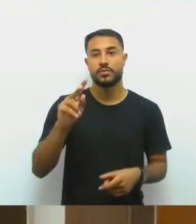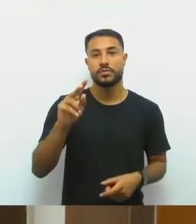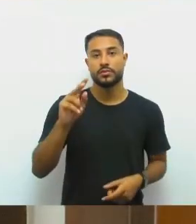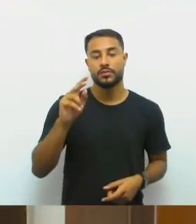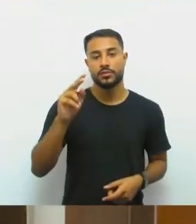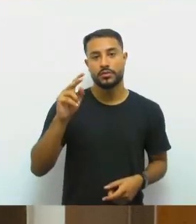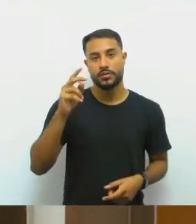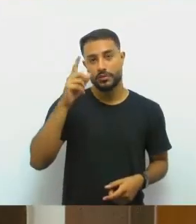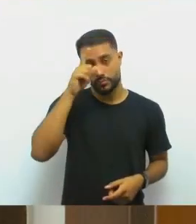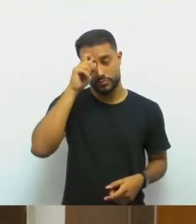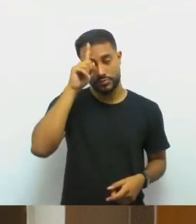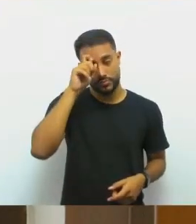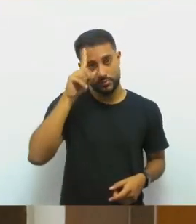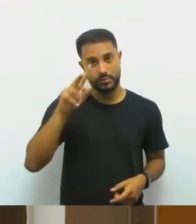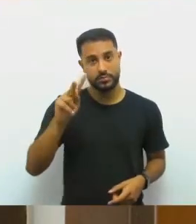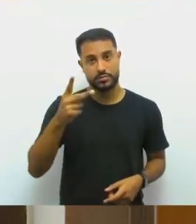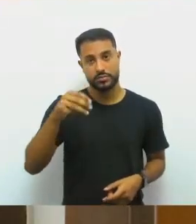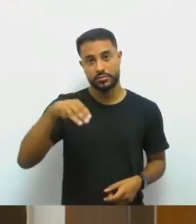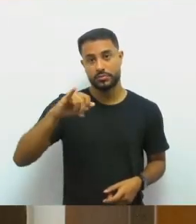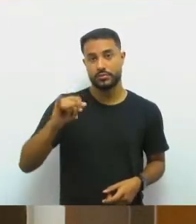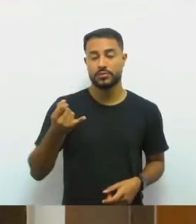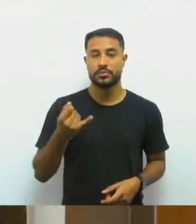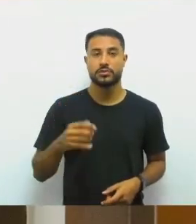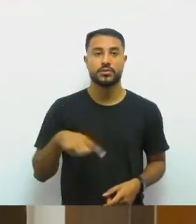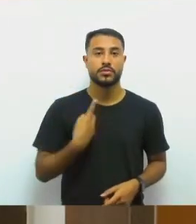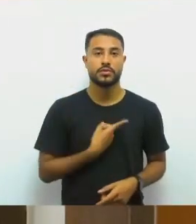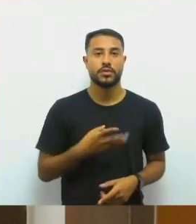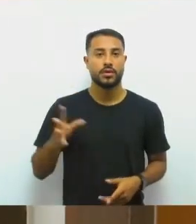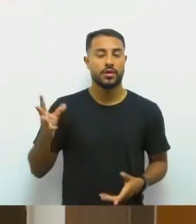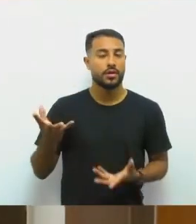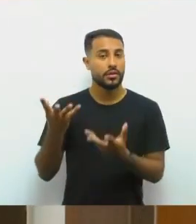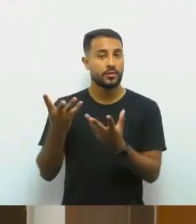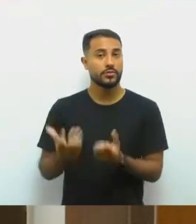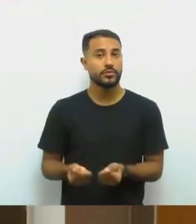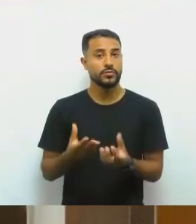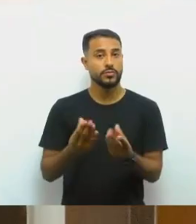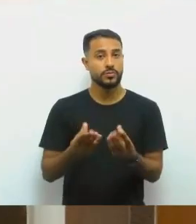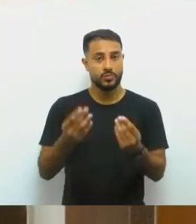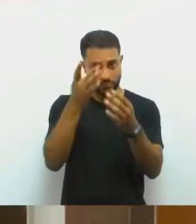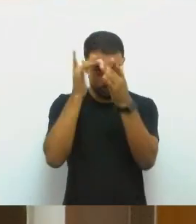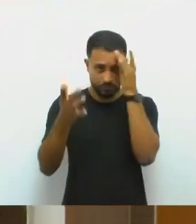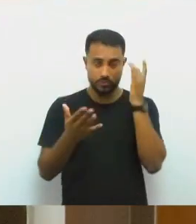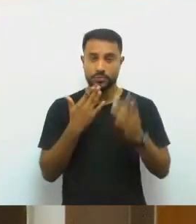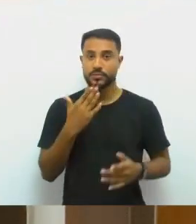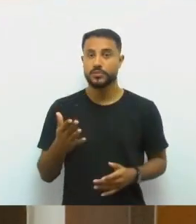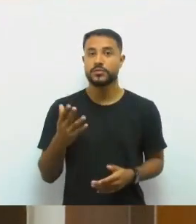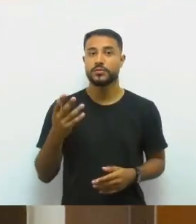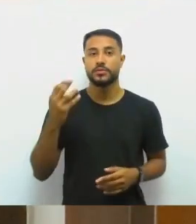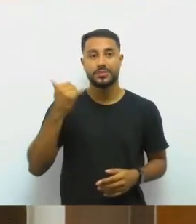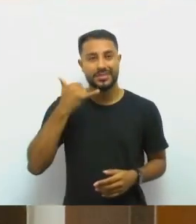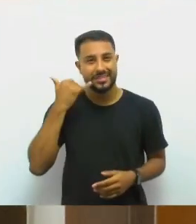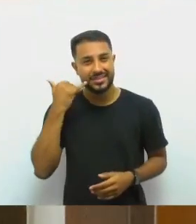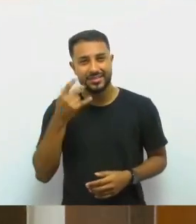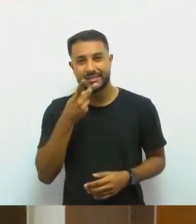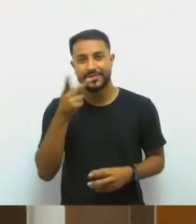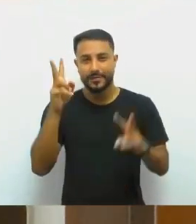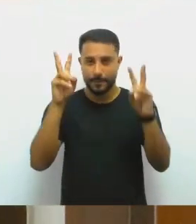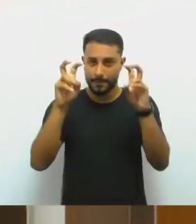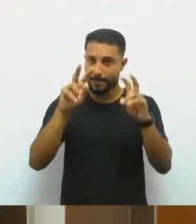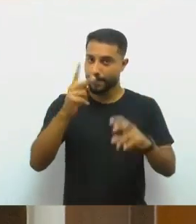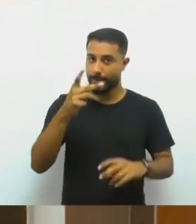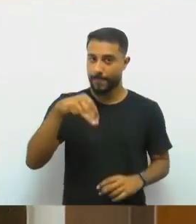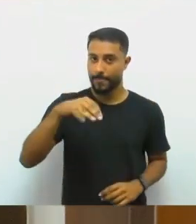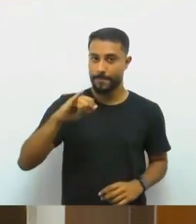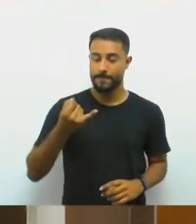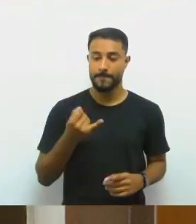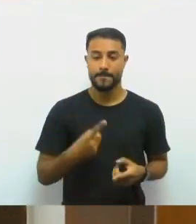gente tem ouvido muito pedido de moradores ligando para falar do HMJ. O HMJ,